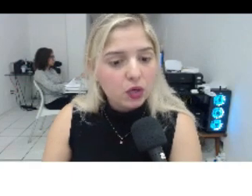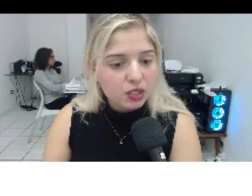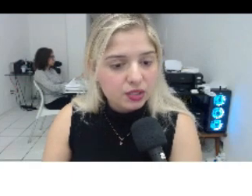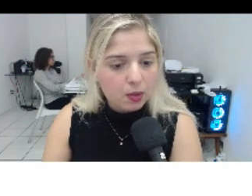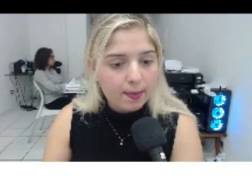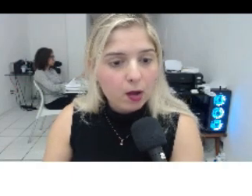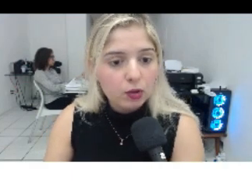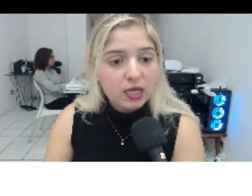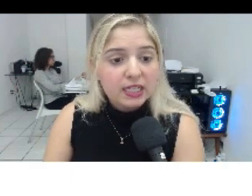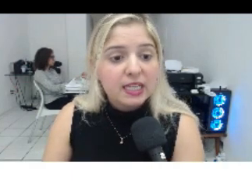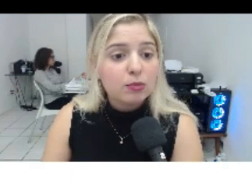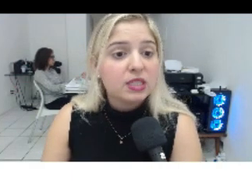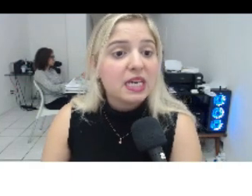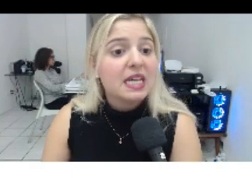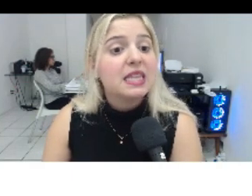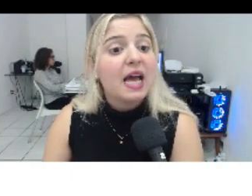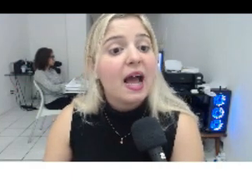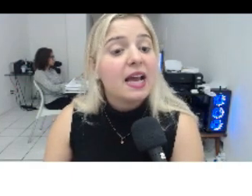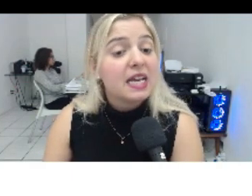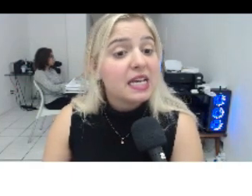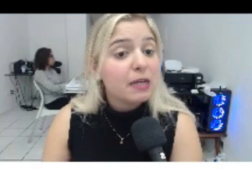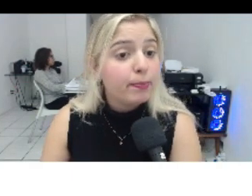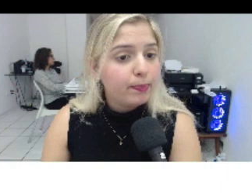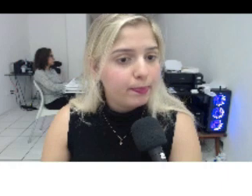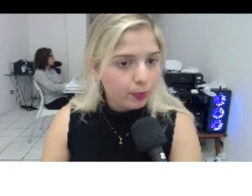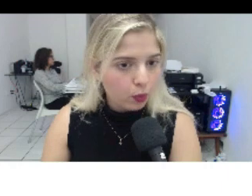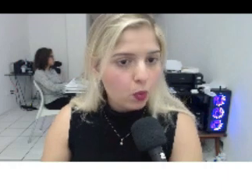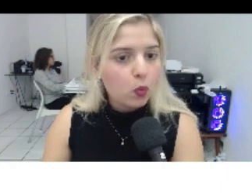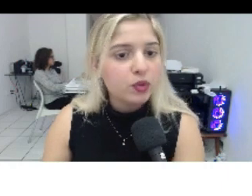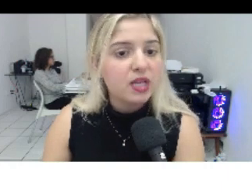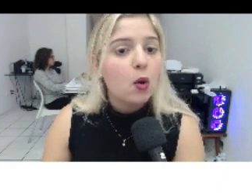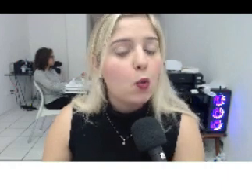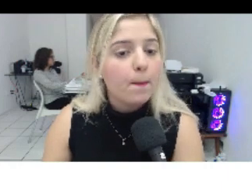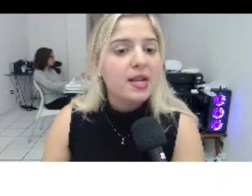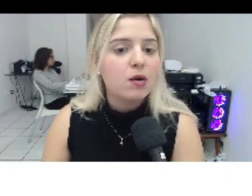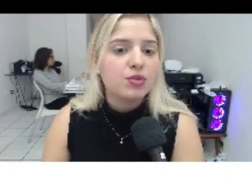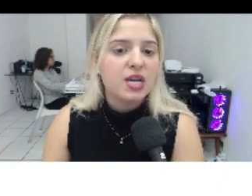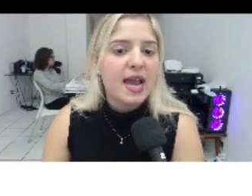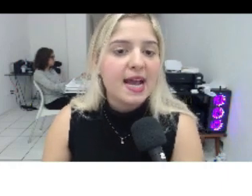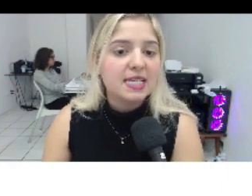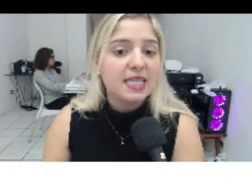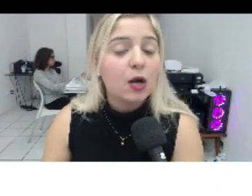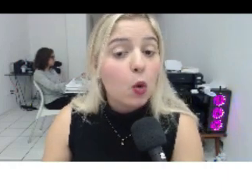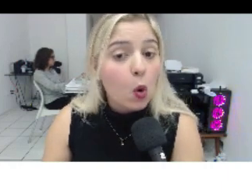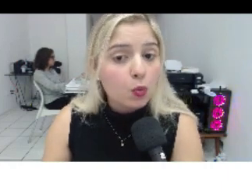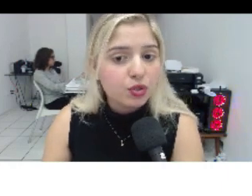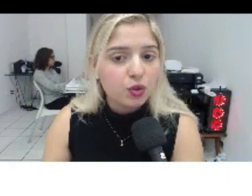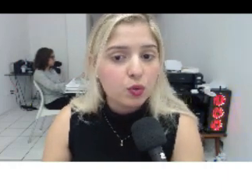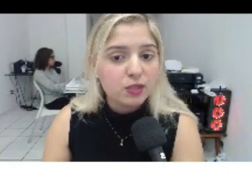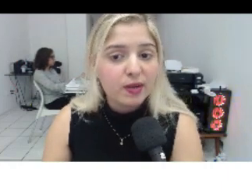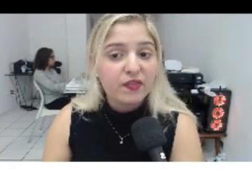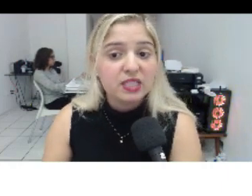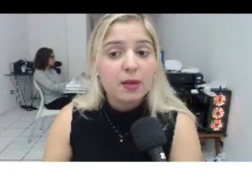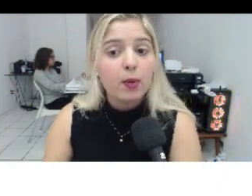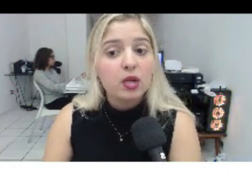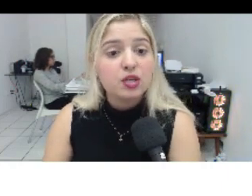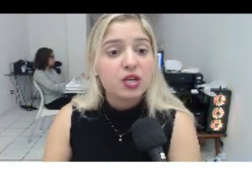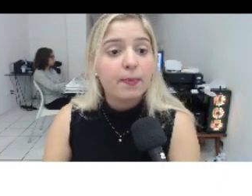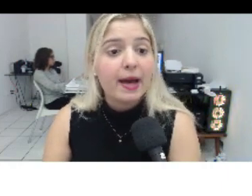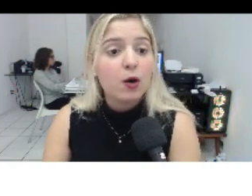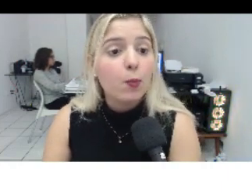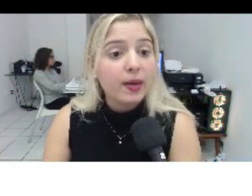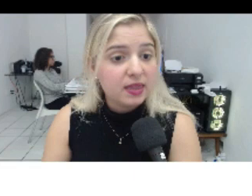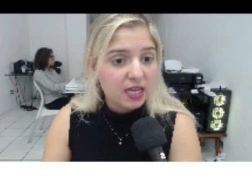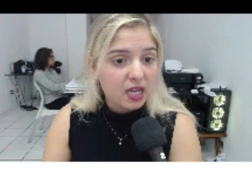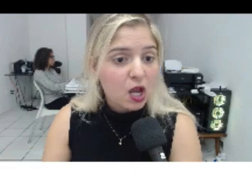da Folha de São Paulo, temos que Itaipu usa R$1 bilhão da conta de luz para fazer